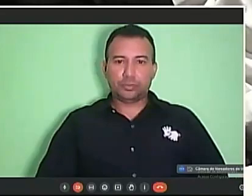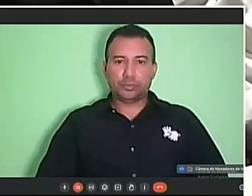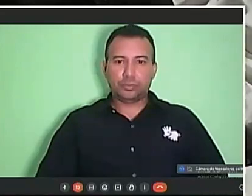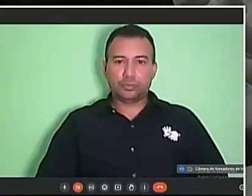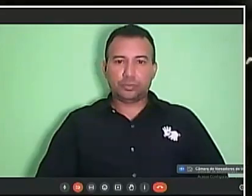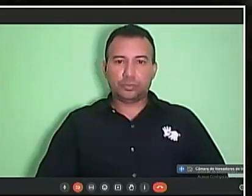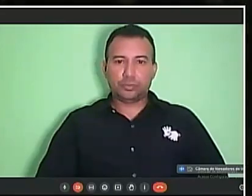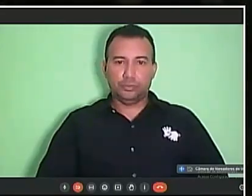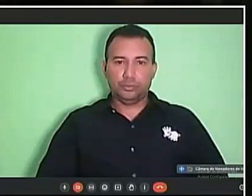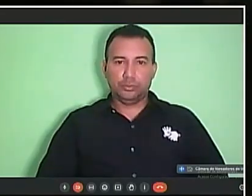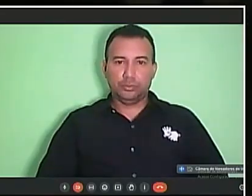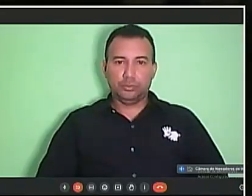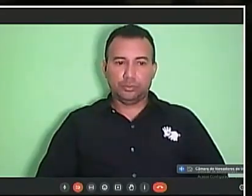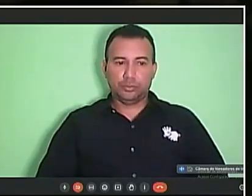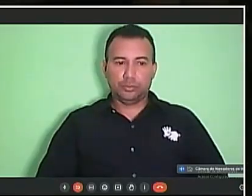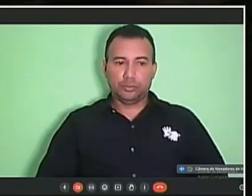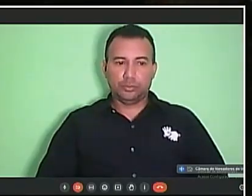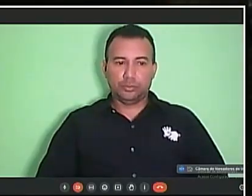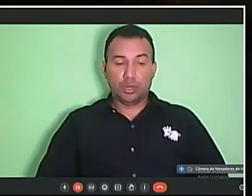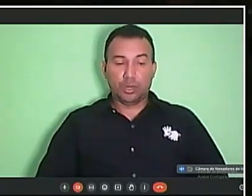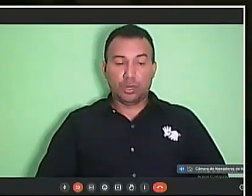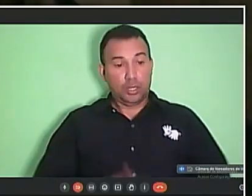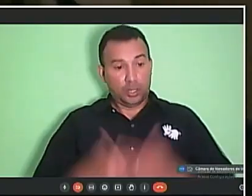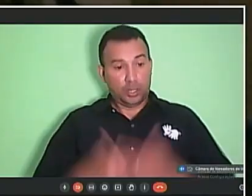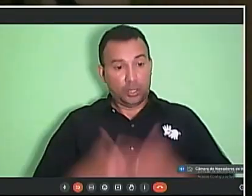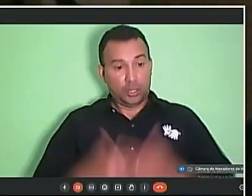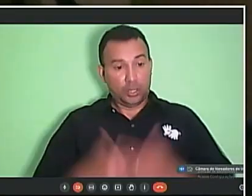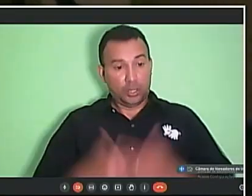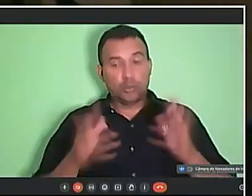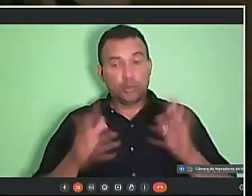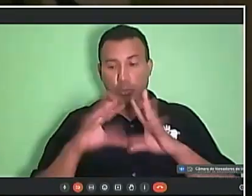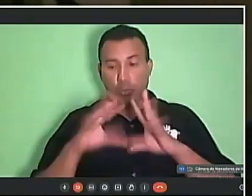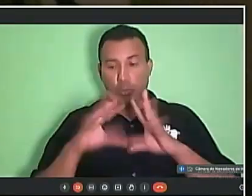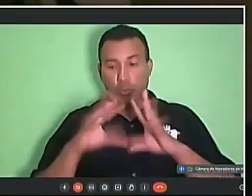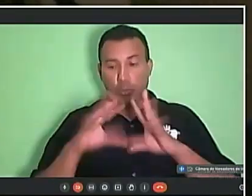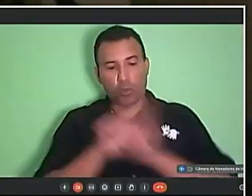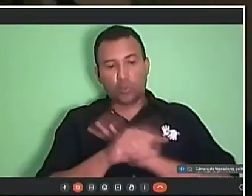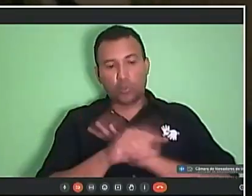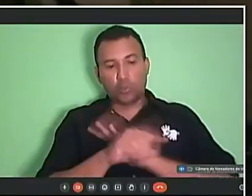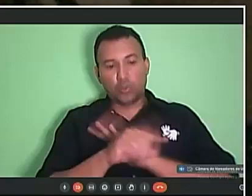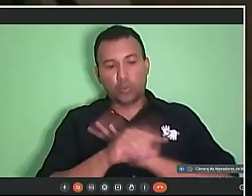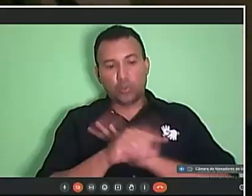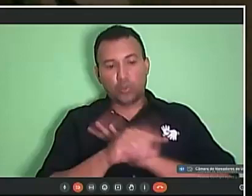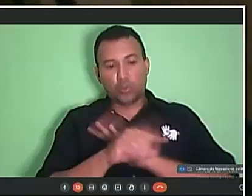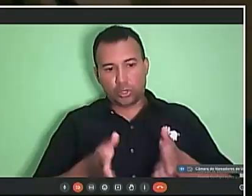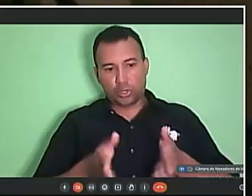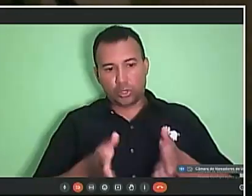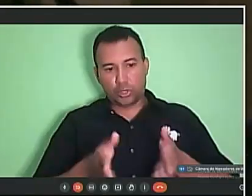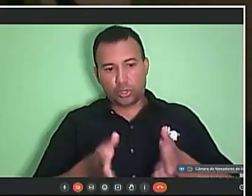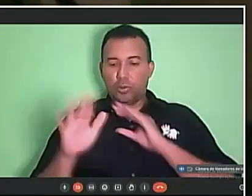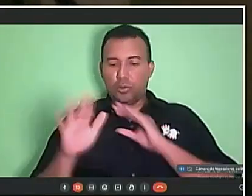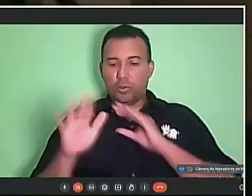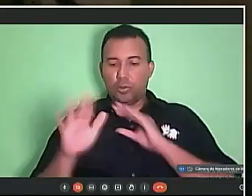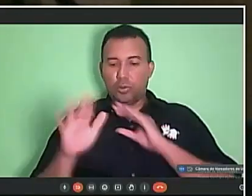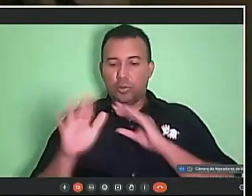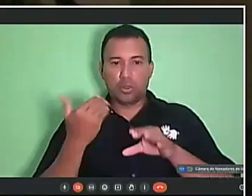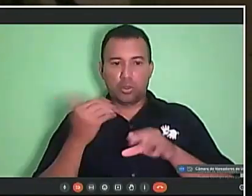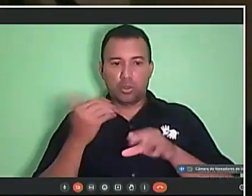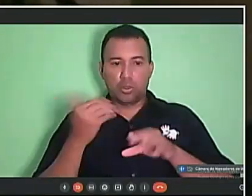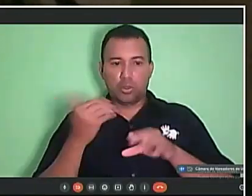Obrigado. Cumpre meu dever de realizar todas as perguntas enviadas por e-mail, independentemente de quais